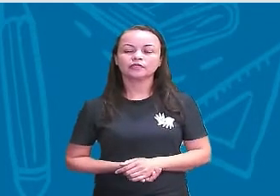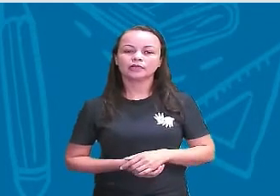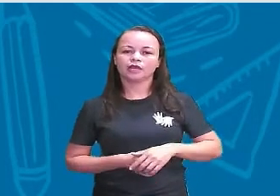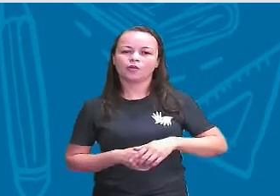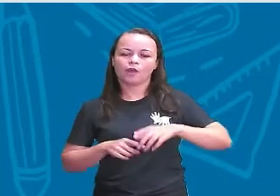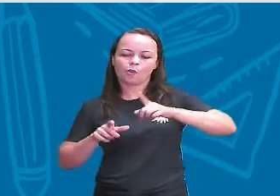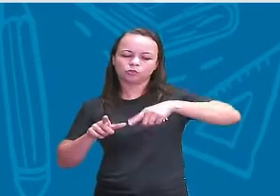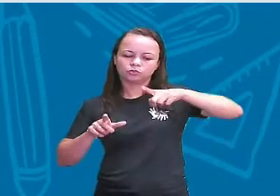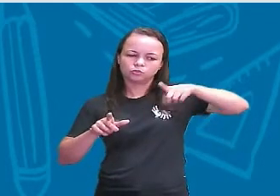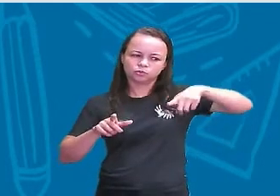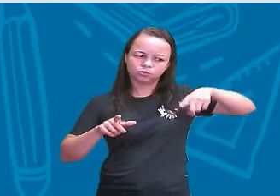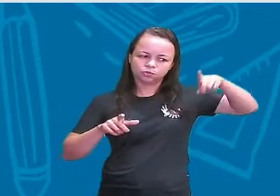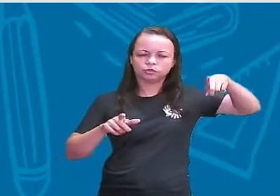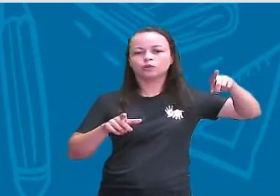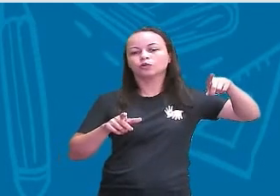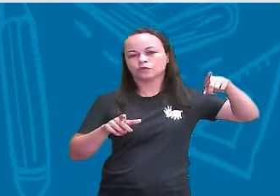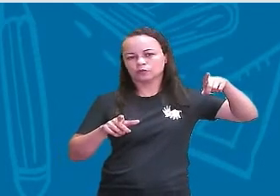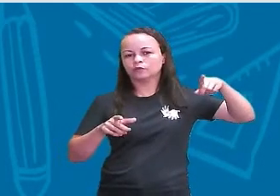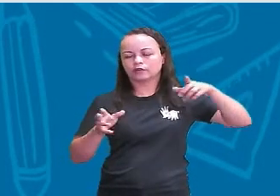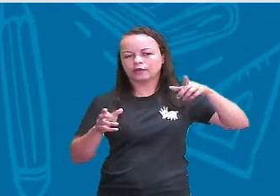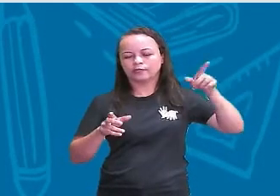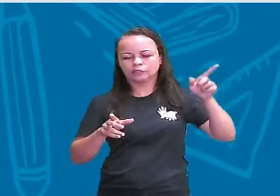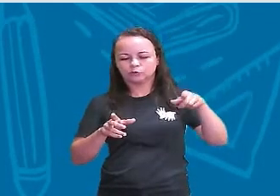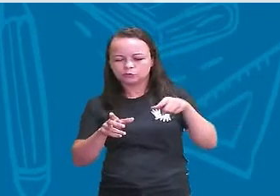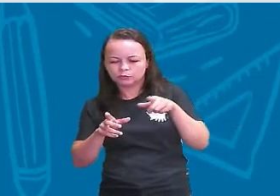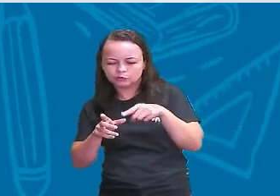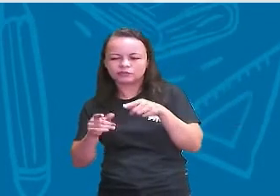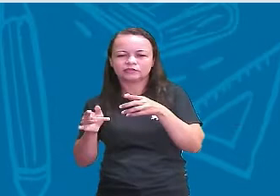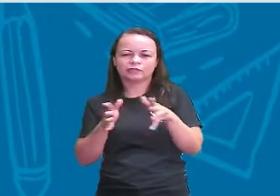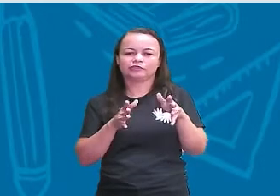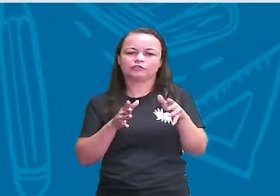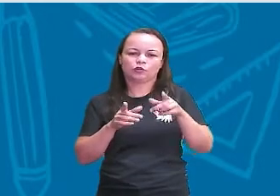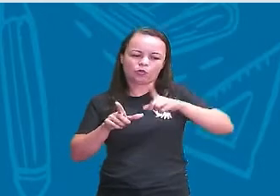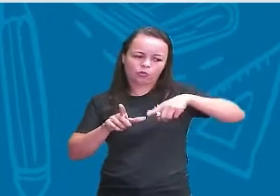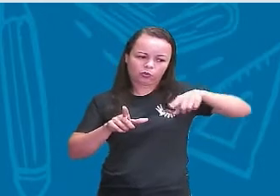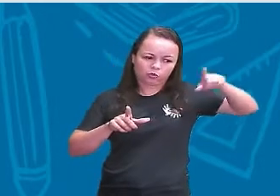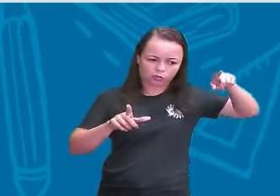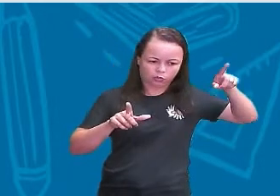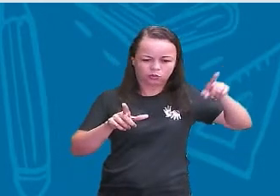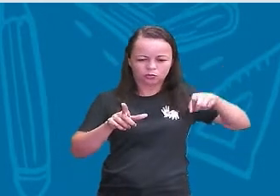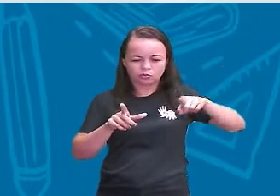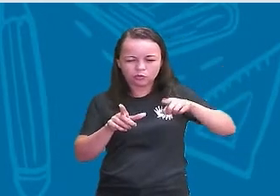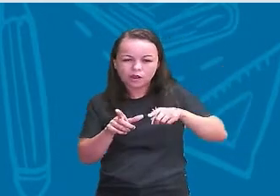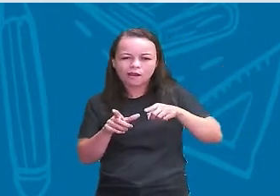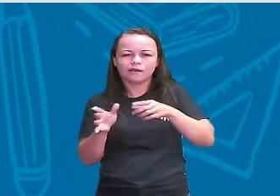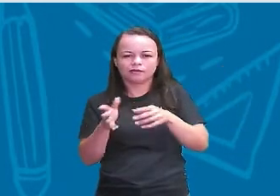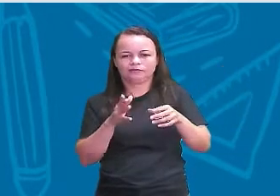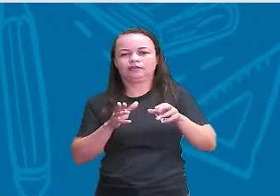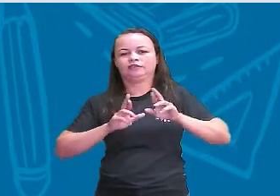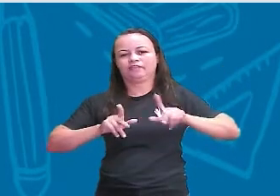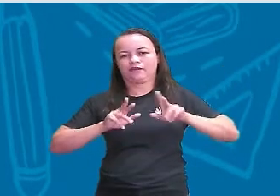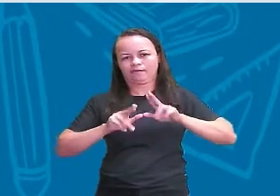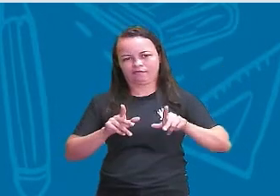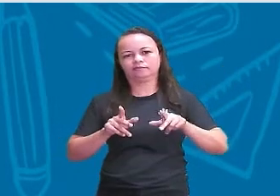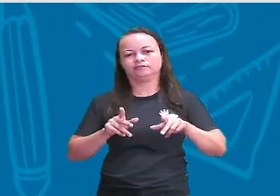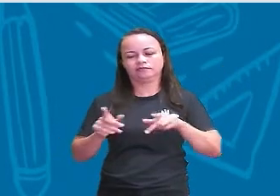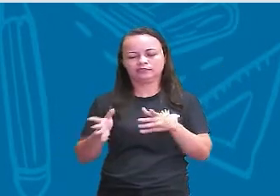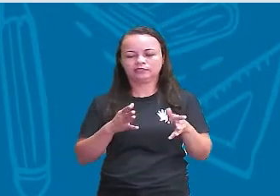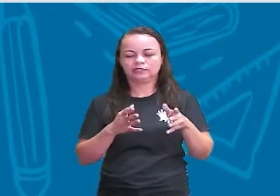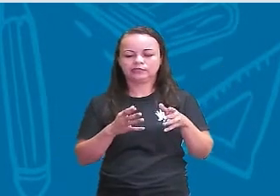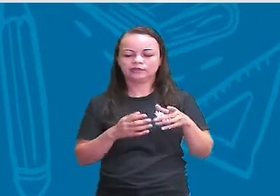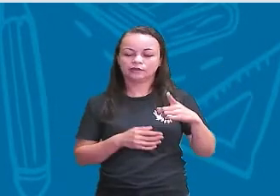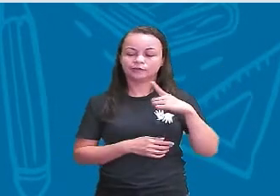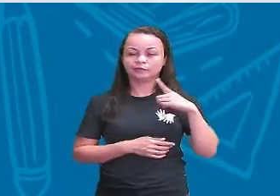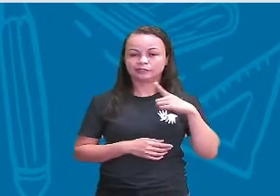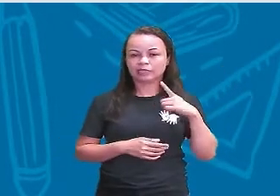com a intensidade, vai ser a diferença entre um som grave e um som agudo, tá certo? E então a gente